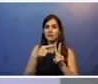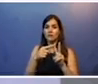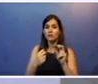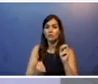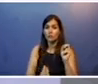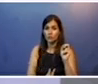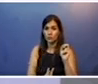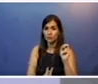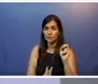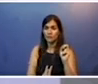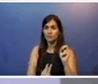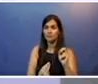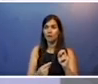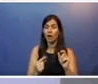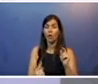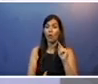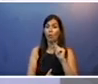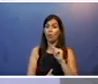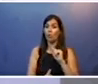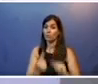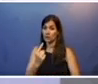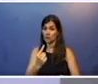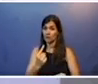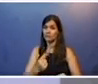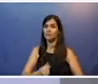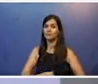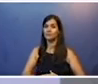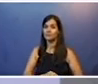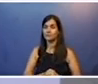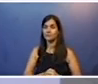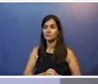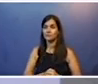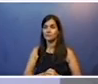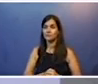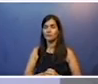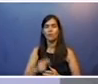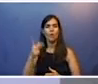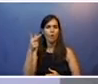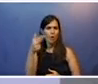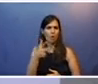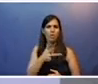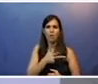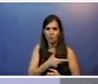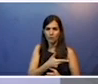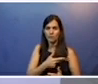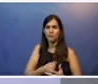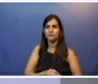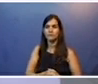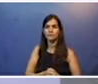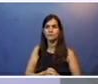2 sobre raiz de 3. Aí posso cortar aqui esse 2 com esse 2.